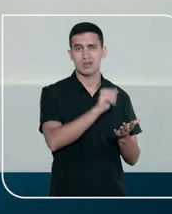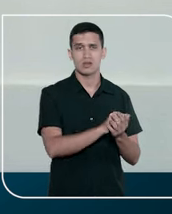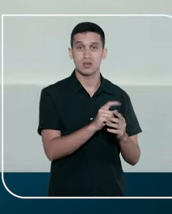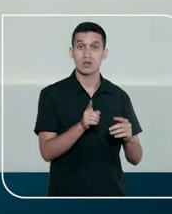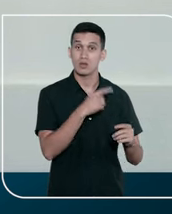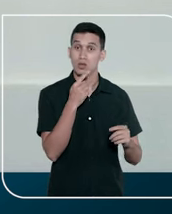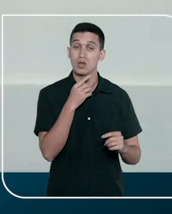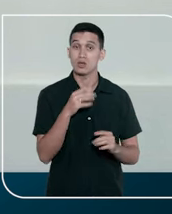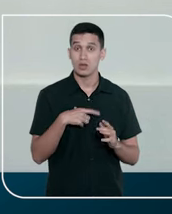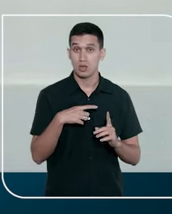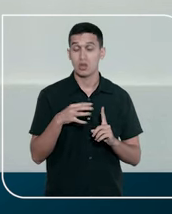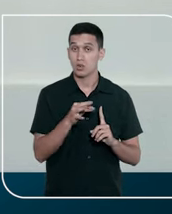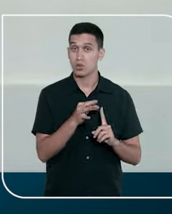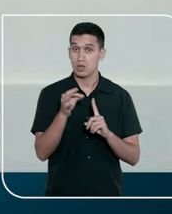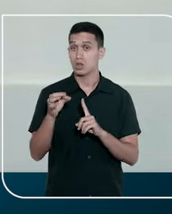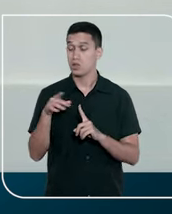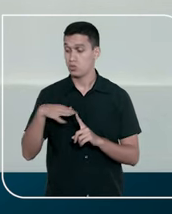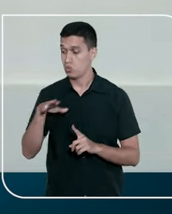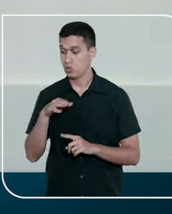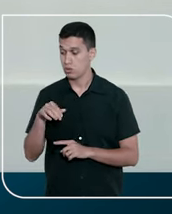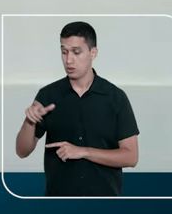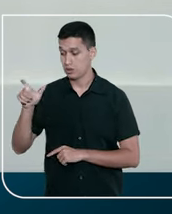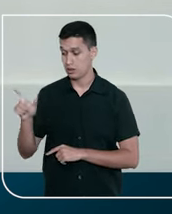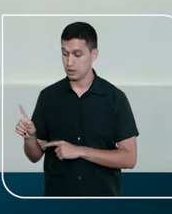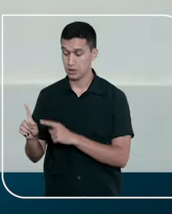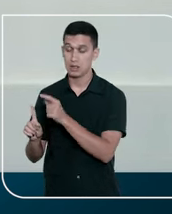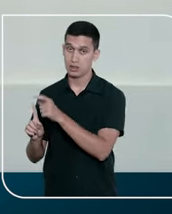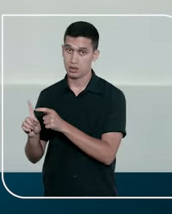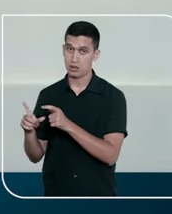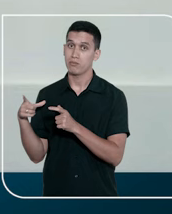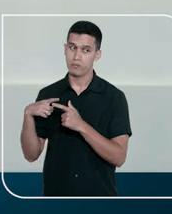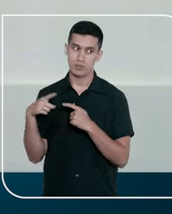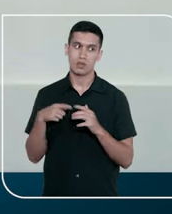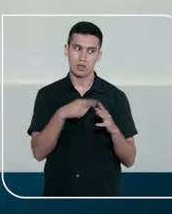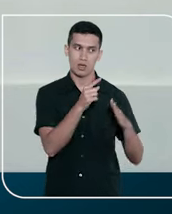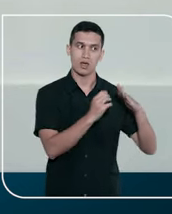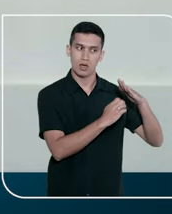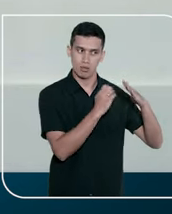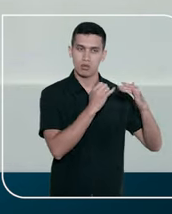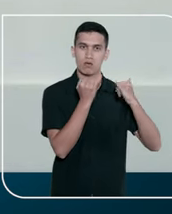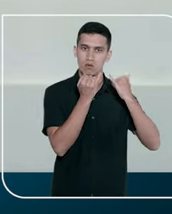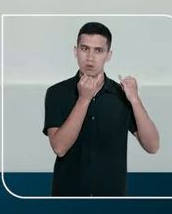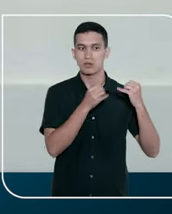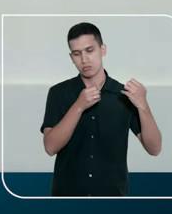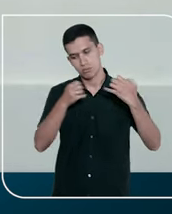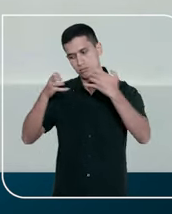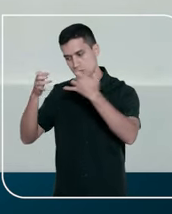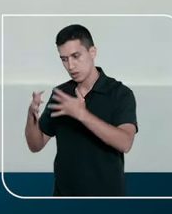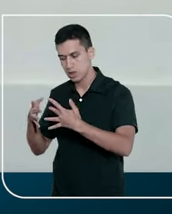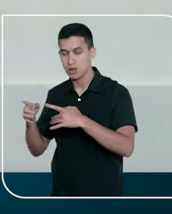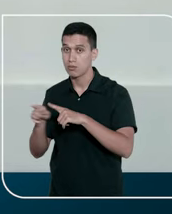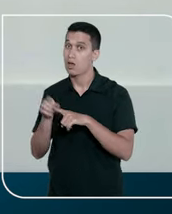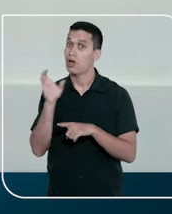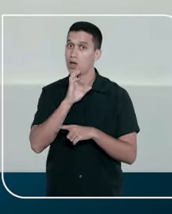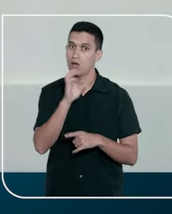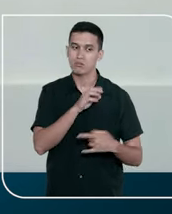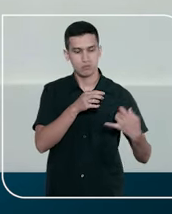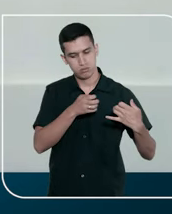tenham a informação adequada, tenham a informação rápida, e é isso que nós